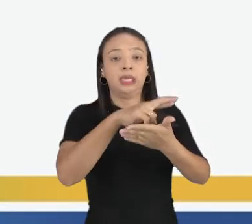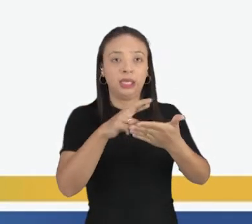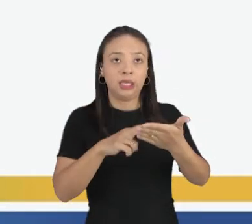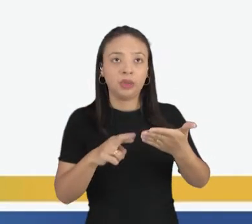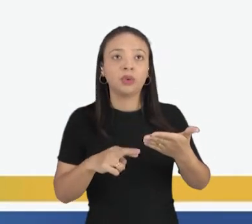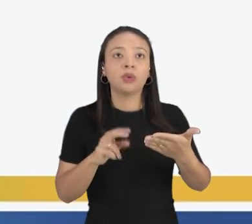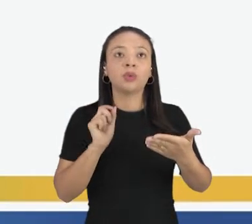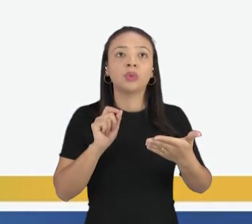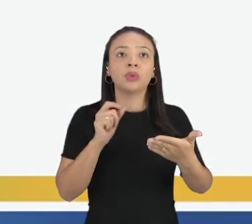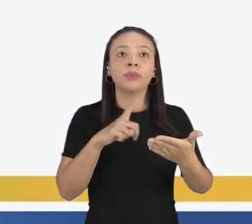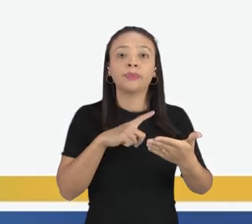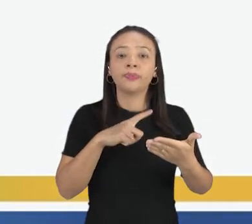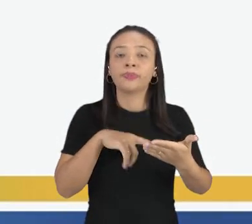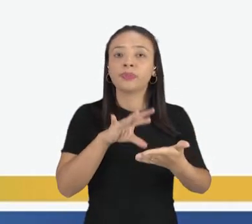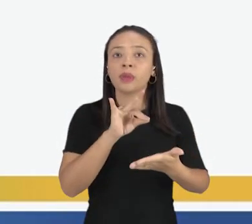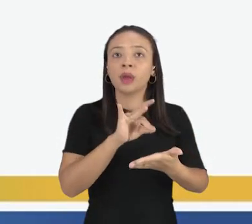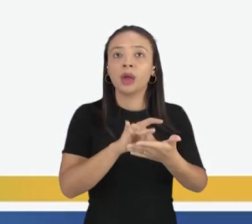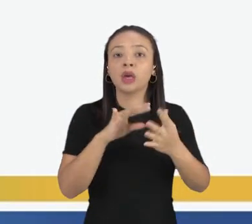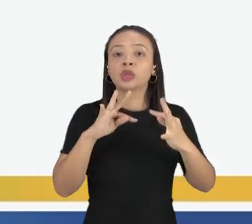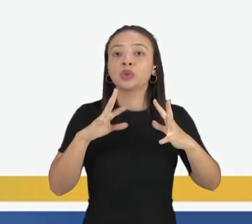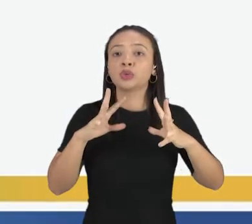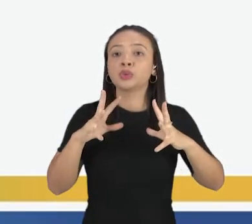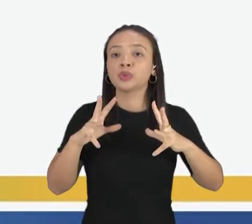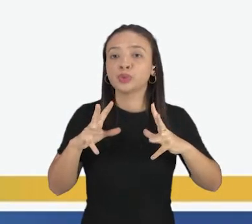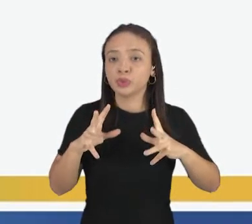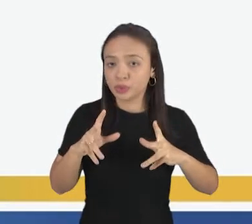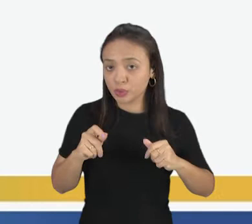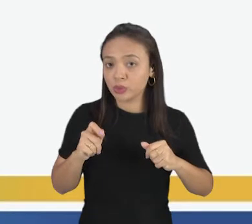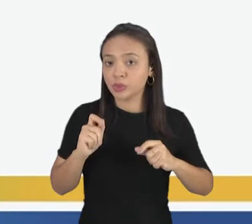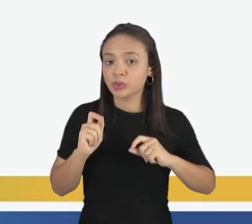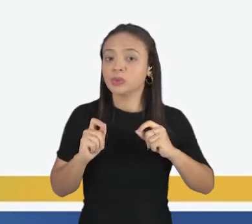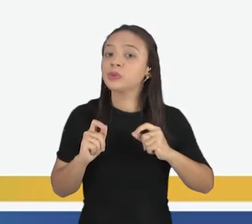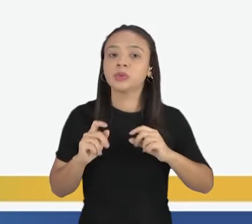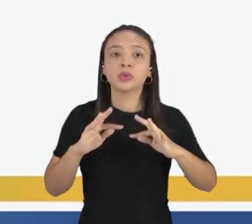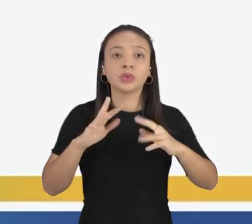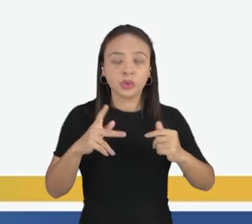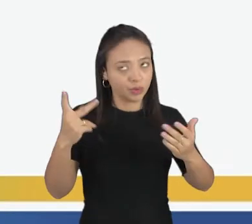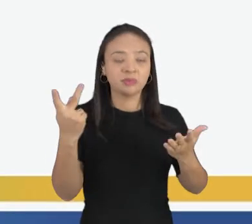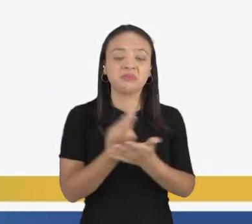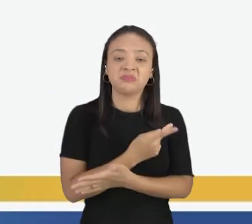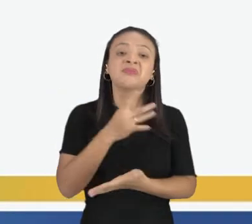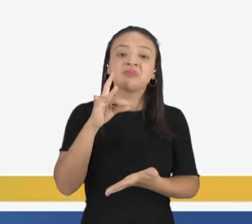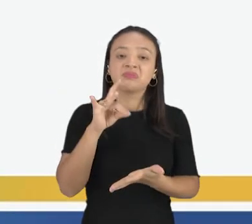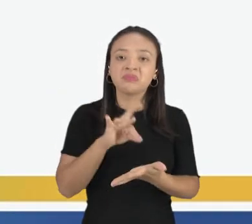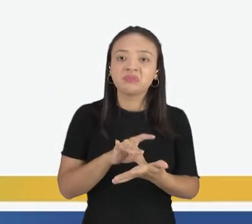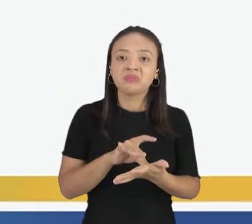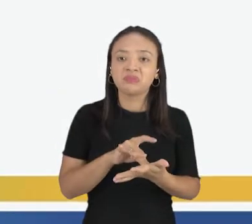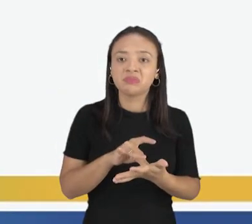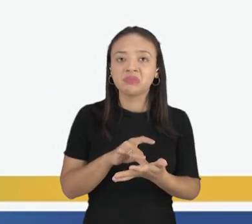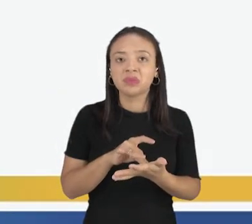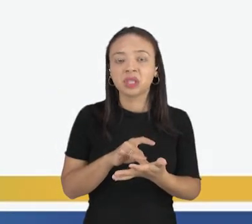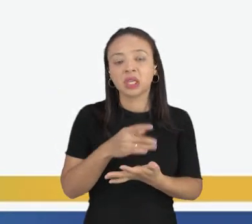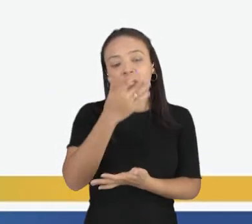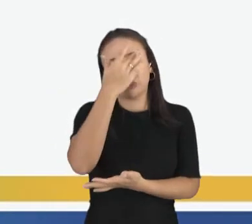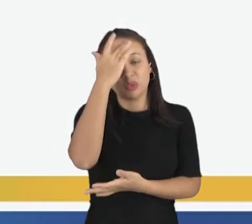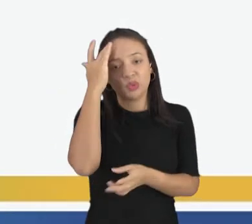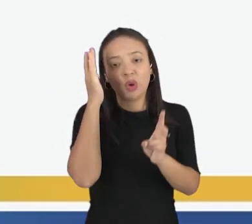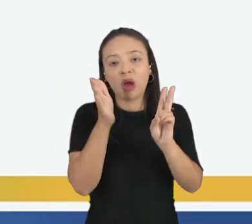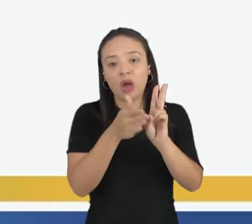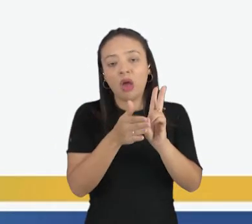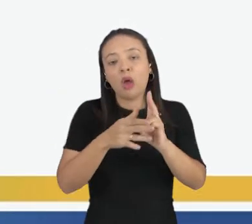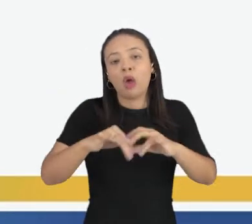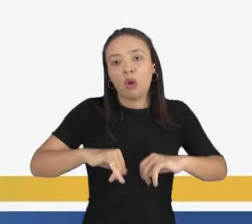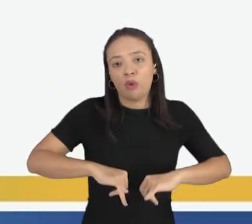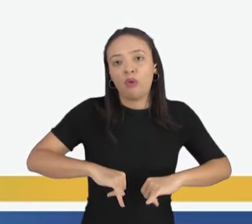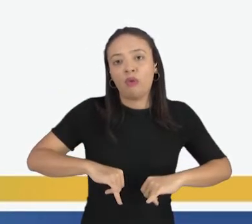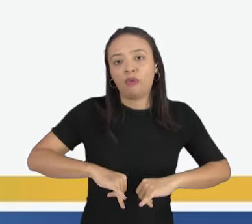nós vamos ter, de fato, todas as ações cruéis que foram cometidas contra esses indígenas, tá, pessoal? A gente vai